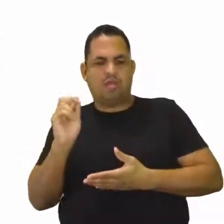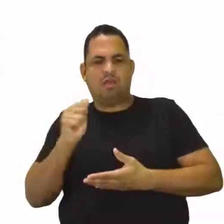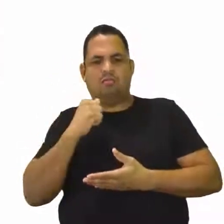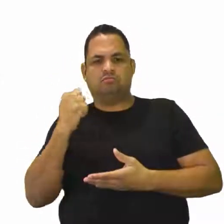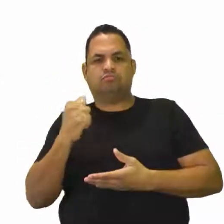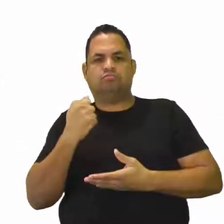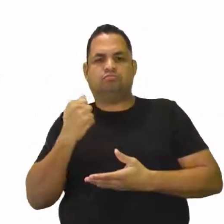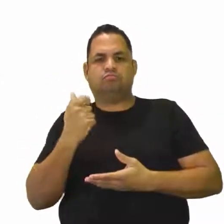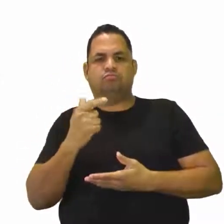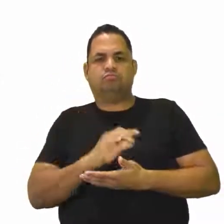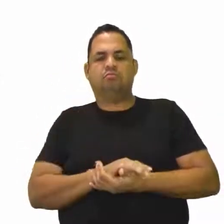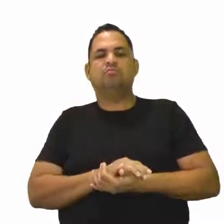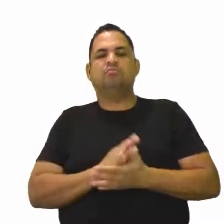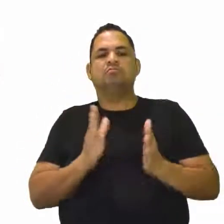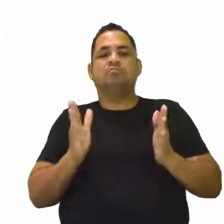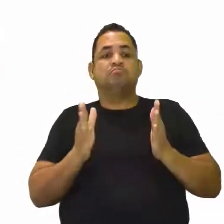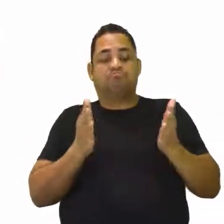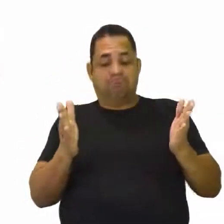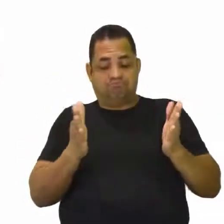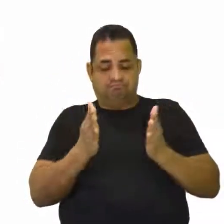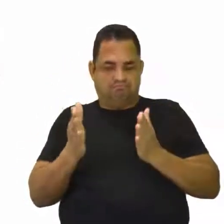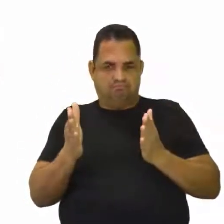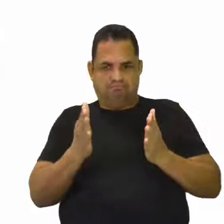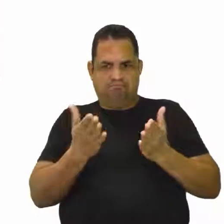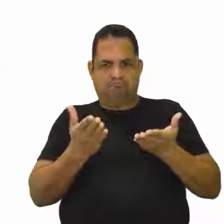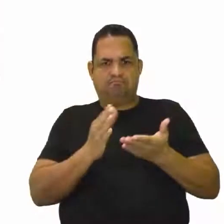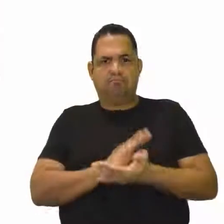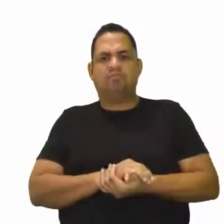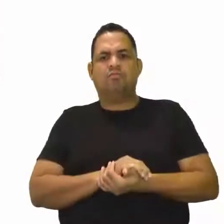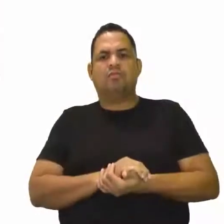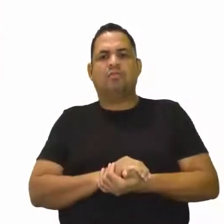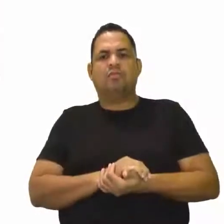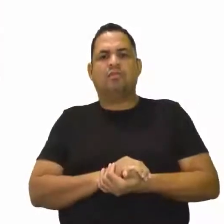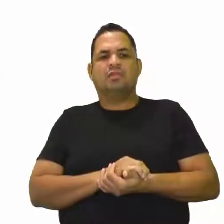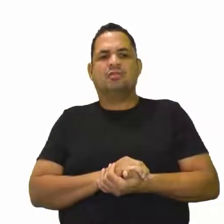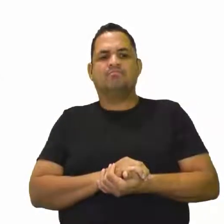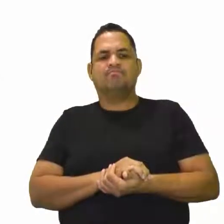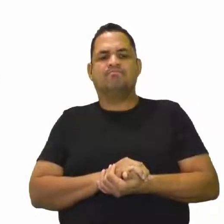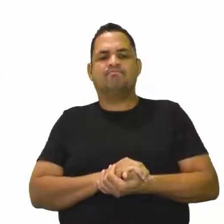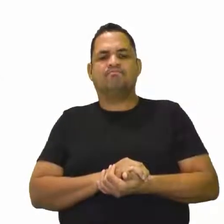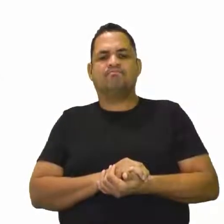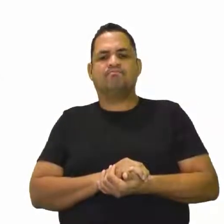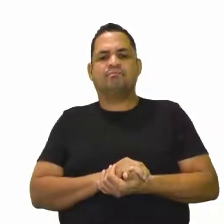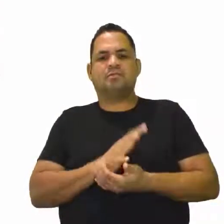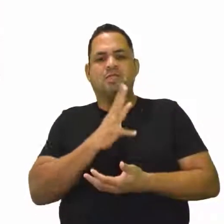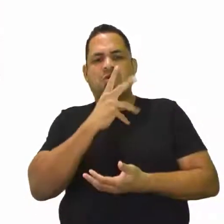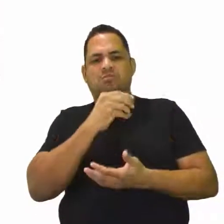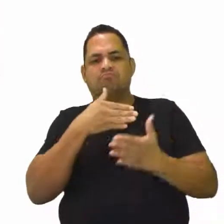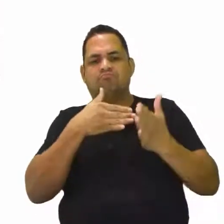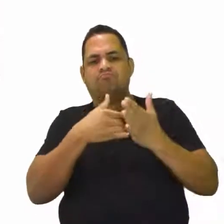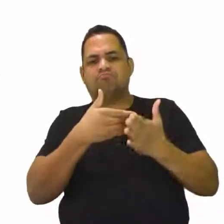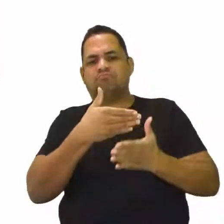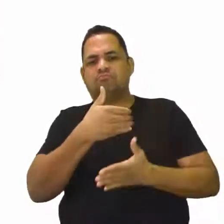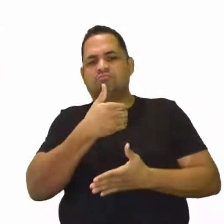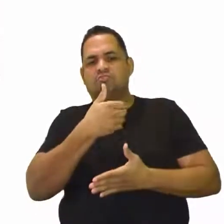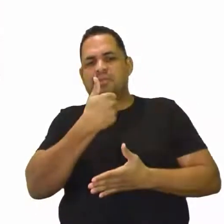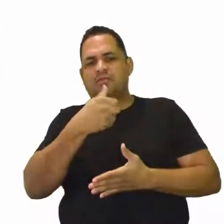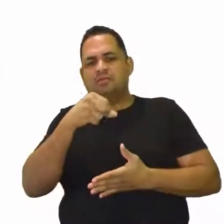líder gaúcho. Por isso, essa época se estendeu até